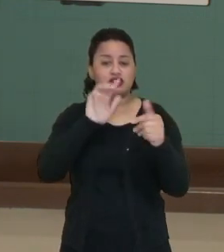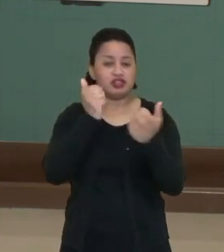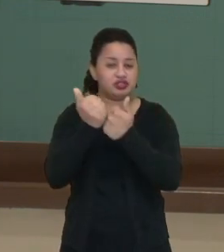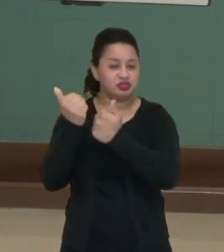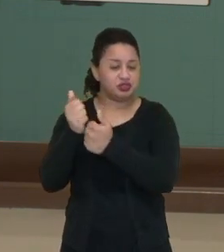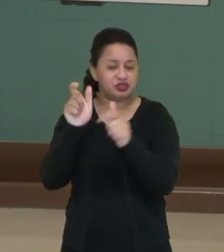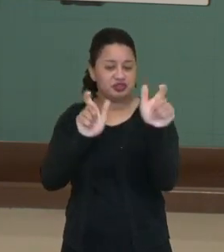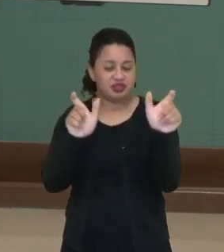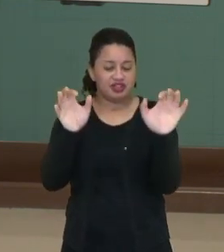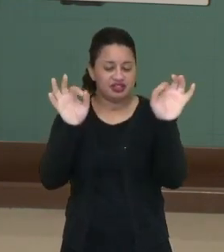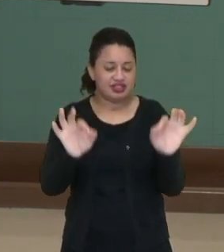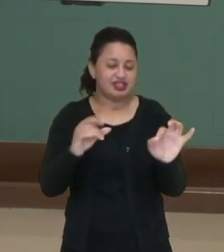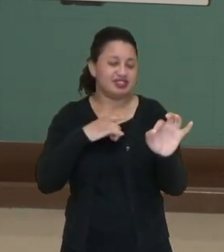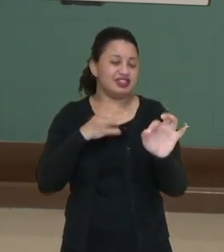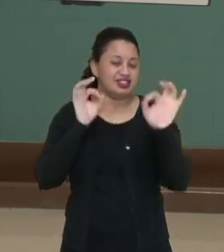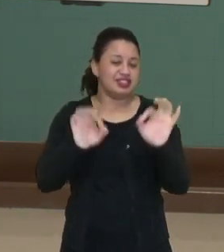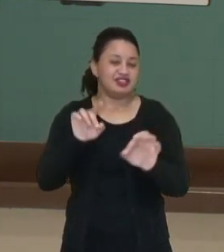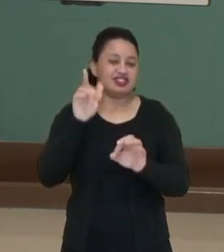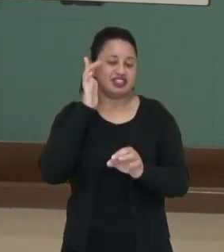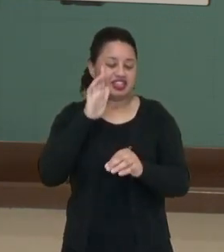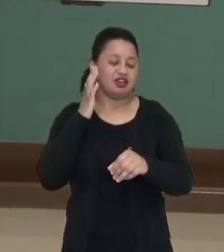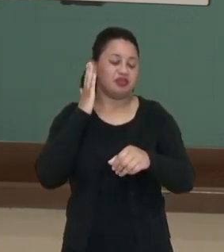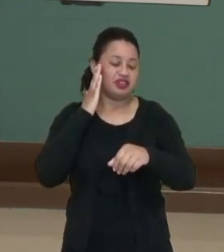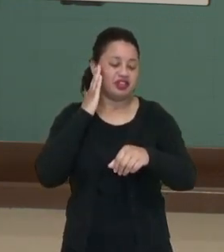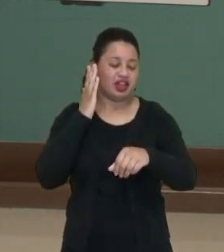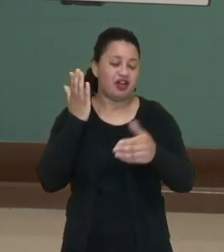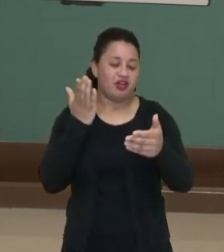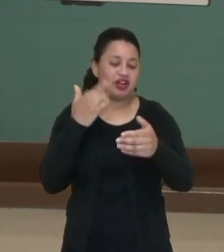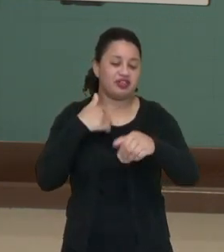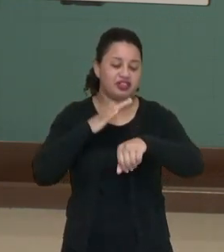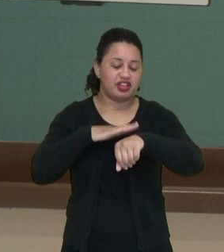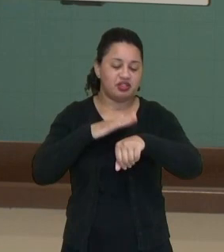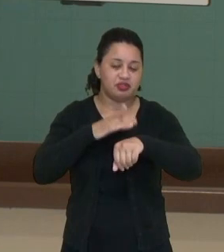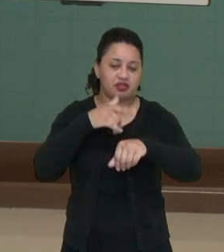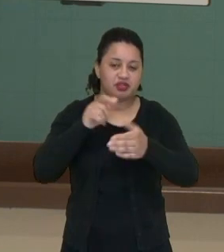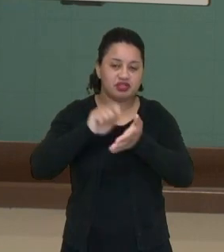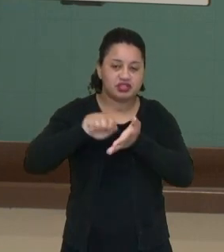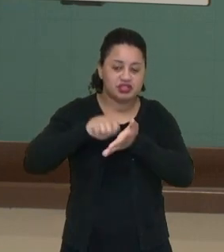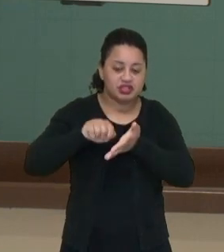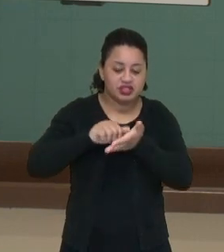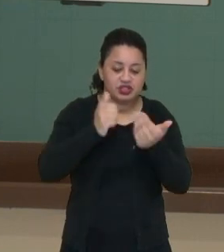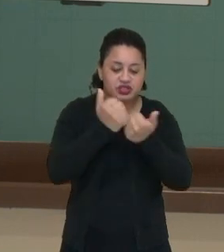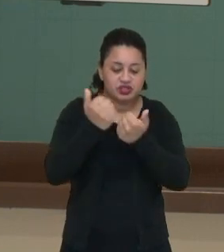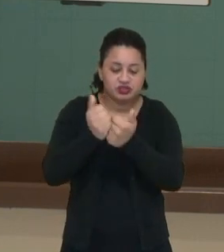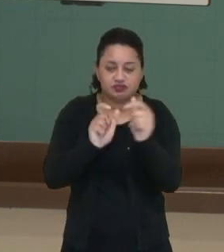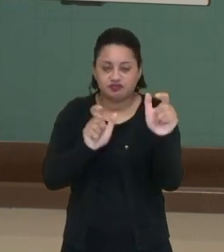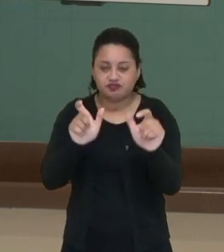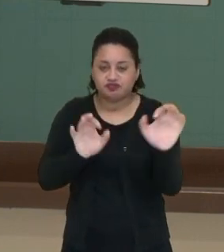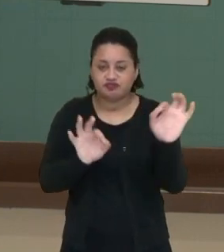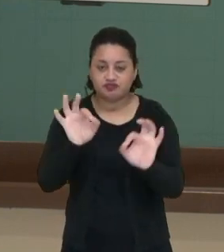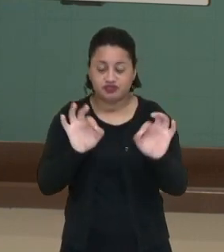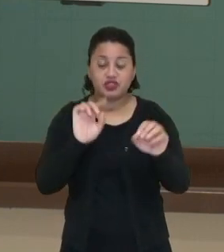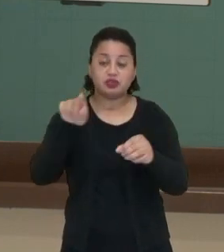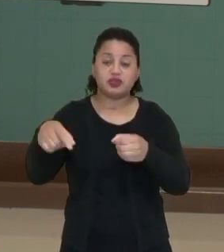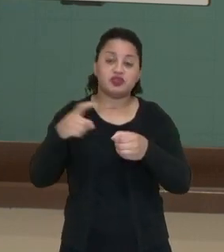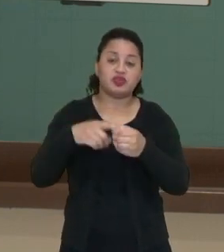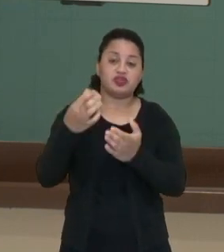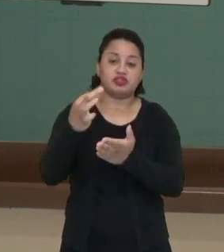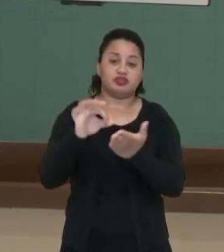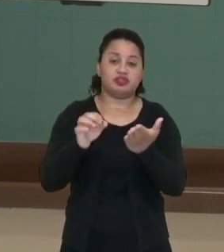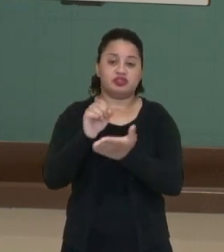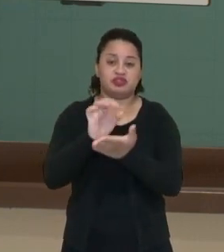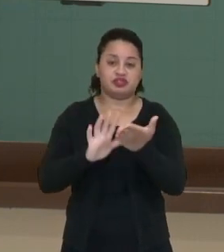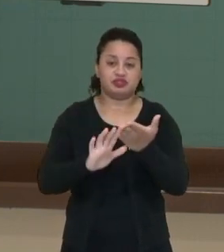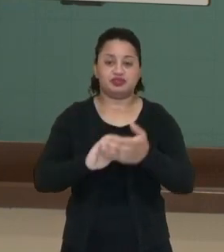sabe, né? Eu tenho certeza disso. Eu vou dar um tempinho só para você anotar e fazer a substituição aí das letras pelas palavras e a gente já volta para